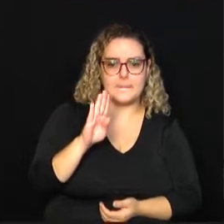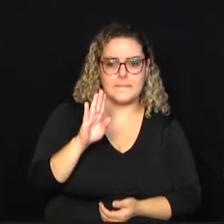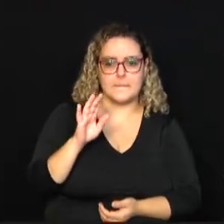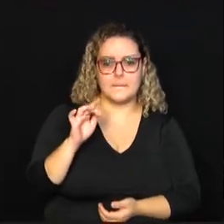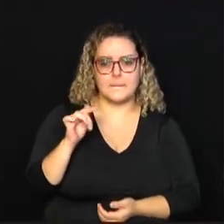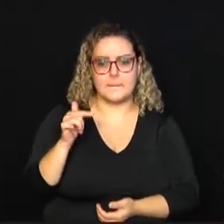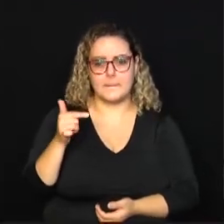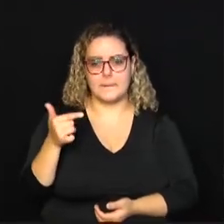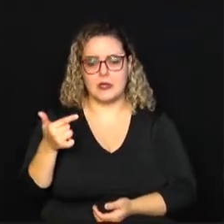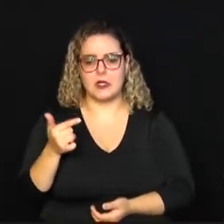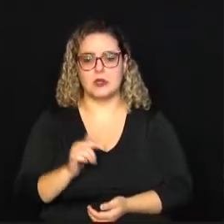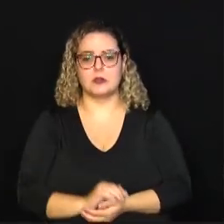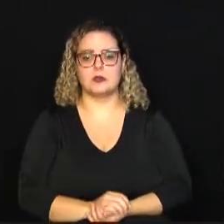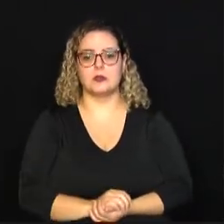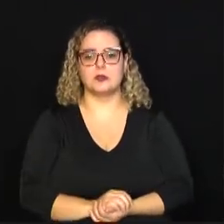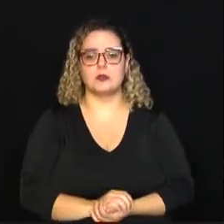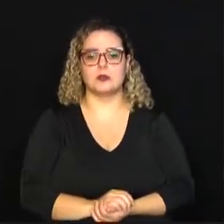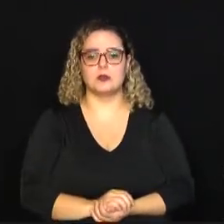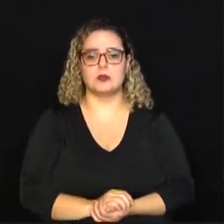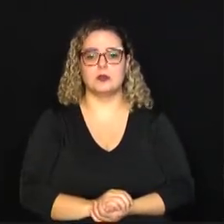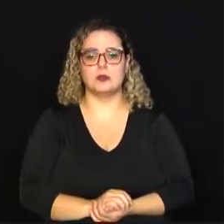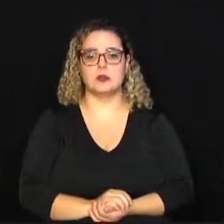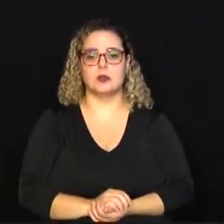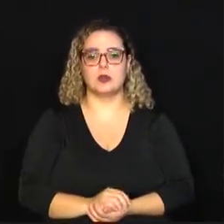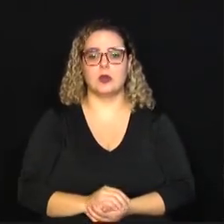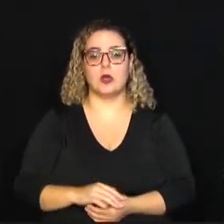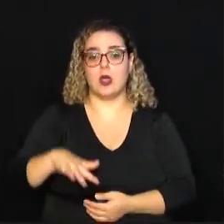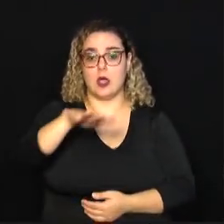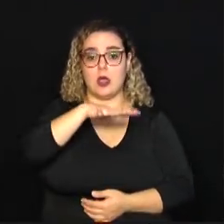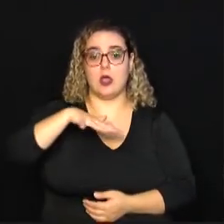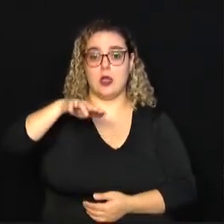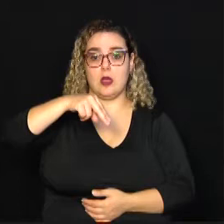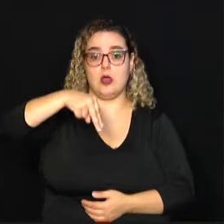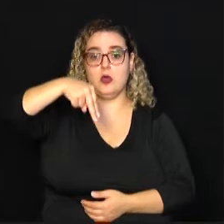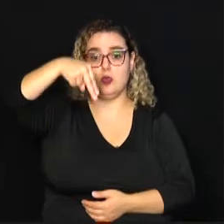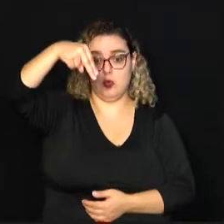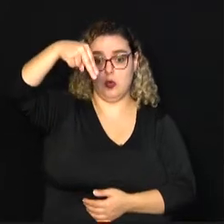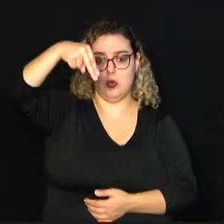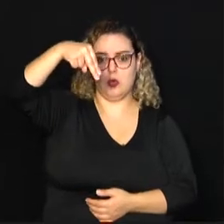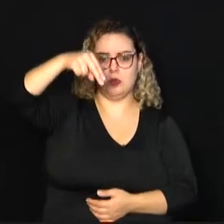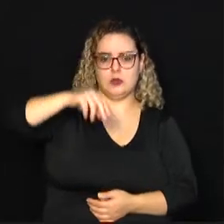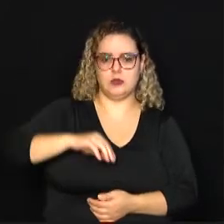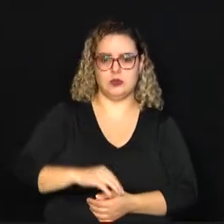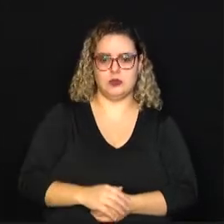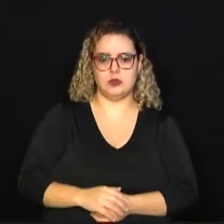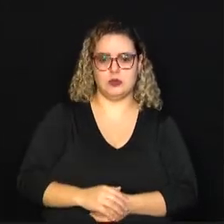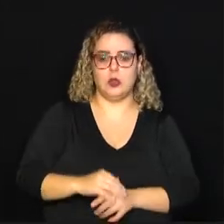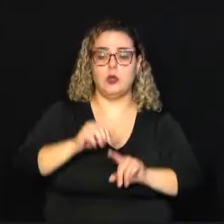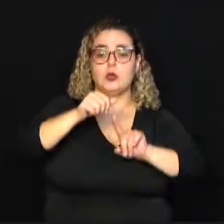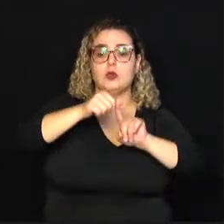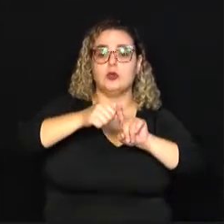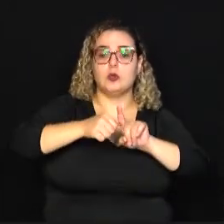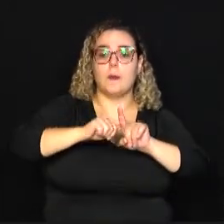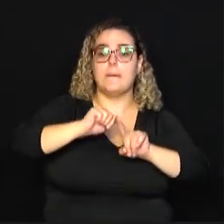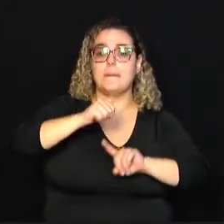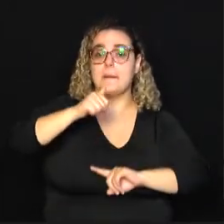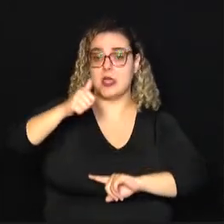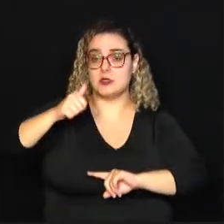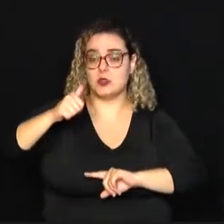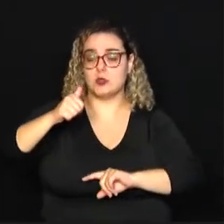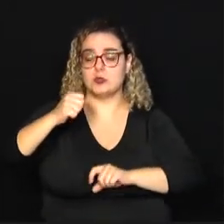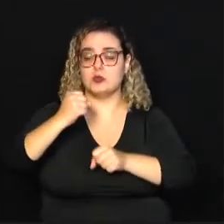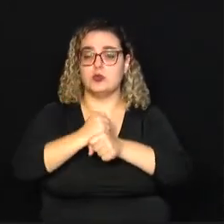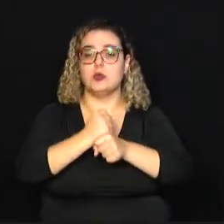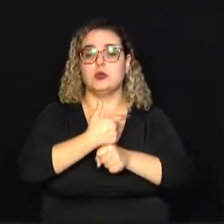peço aqui que a gente olhe aqui, aqui a região norte, essa daqui, ali a partir do mês 11 de 2020, a gente